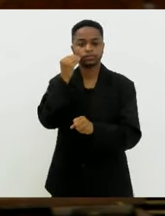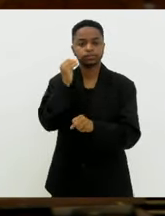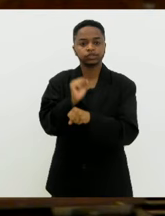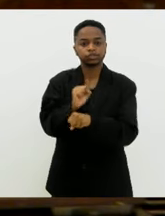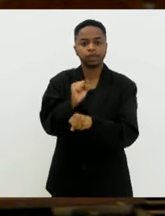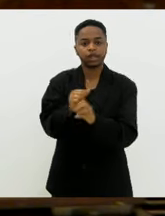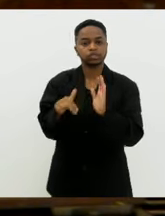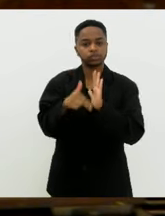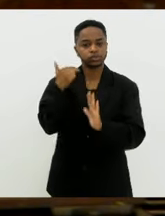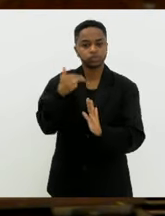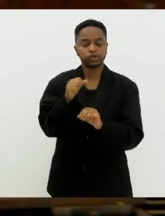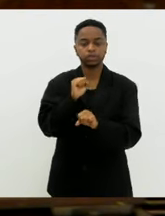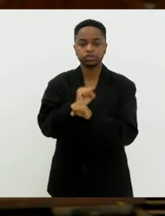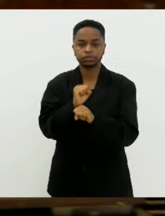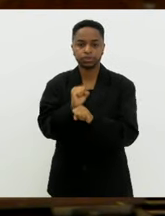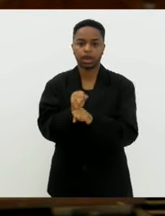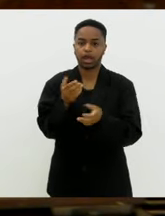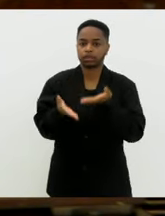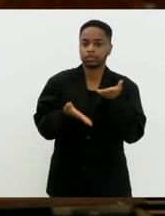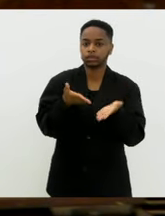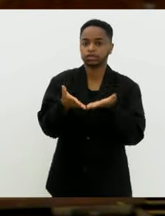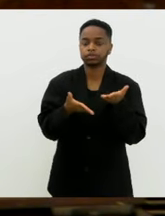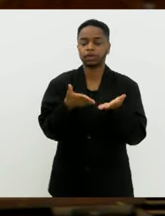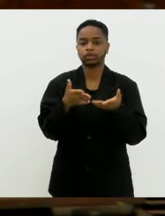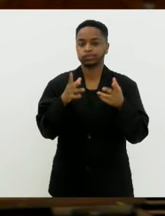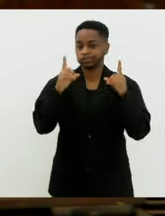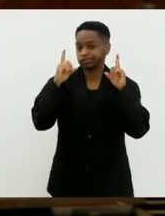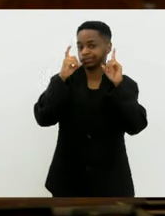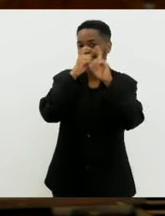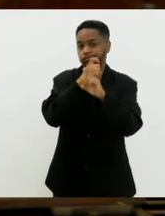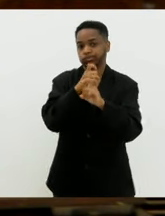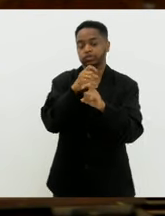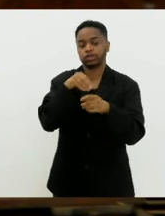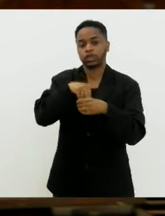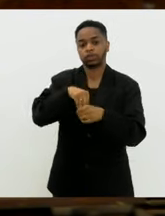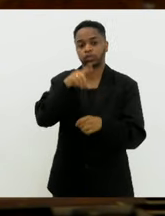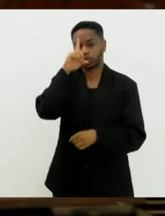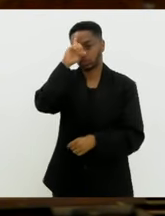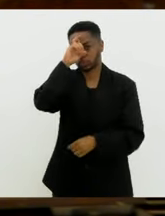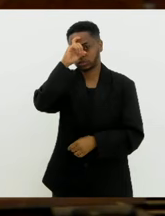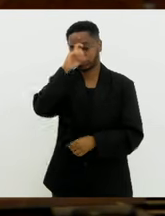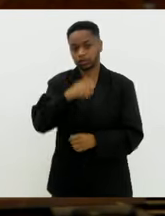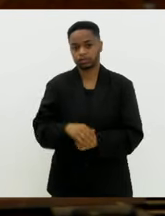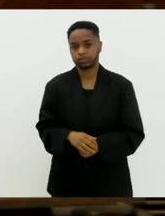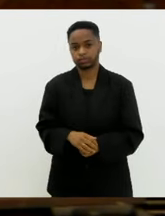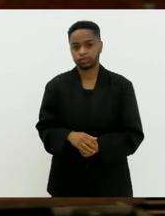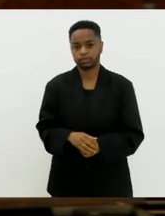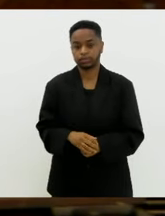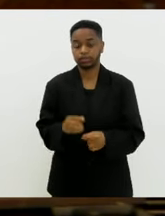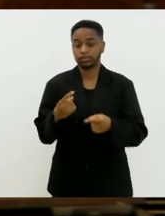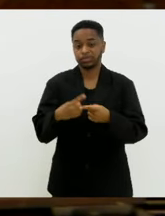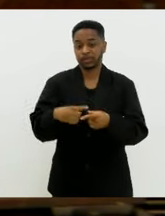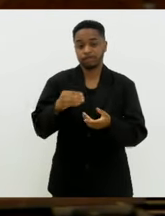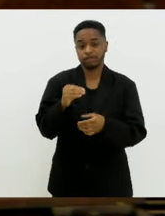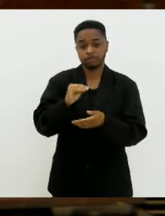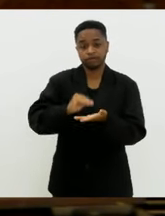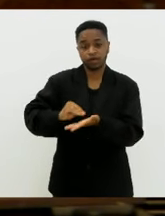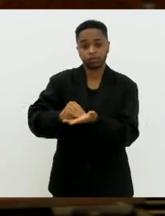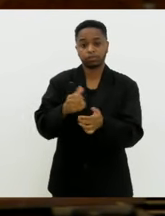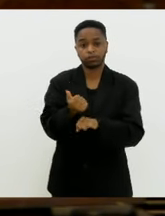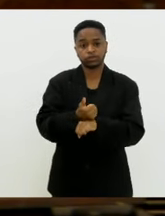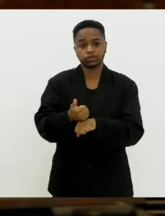na fila para ter atendimentos de alta complexidade nos nossos hospitais, enquanto faltam profissionais de todas as